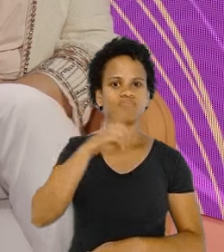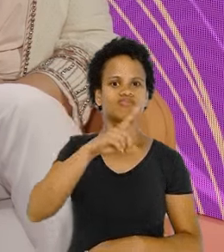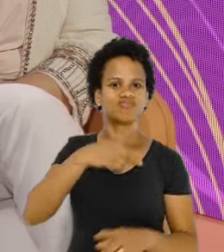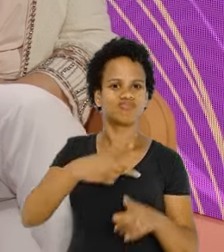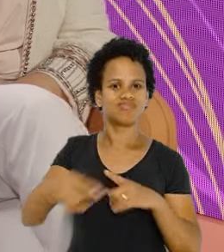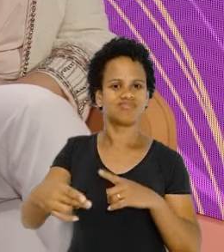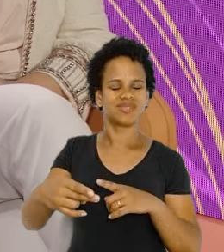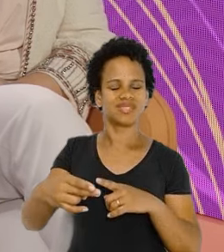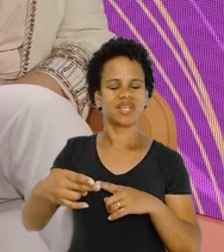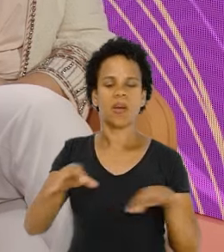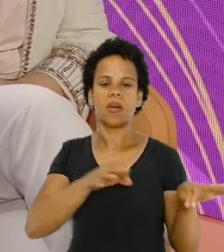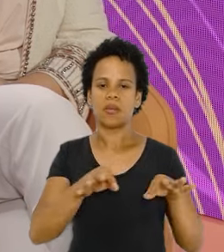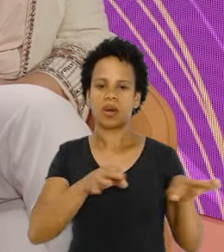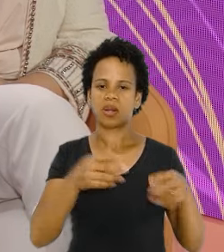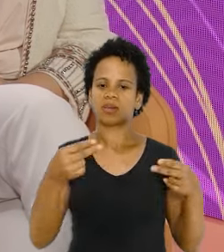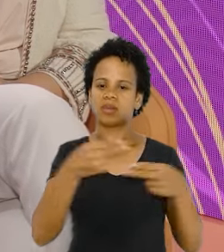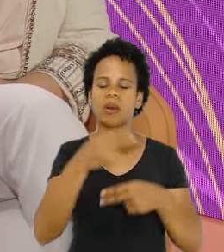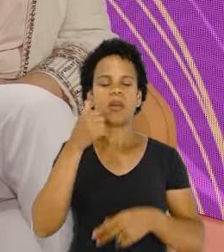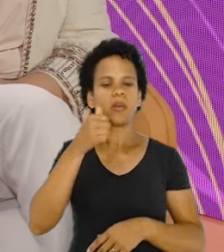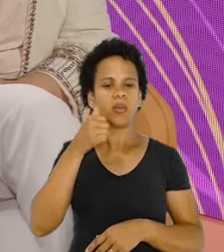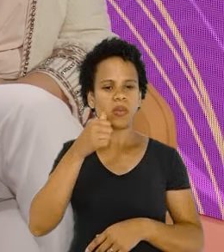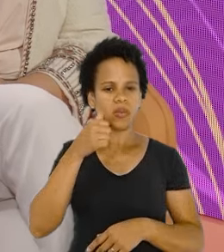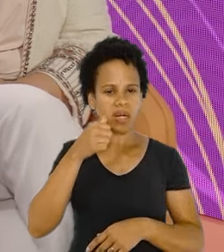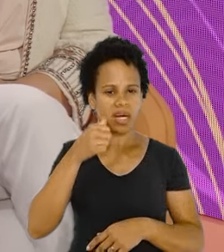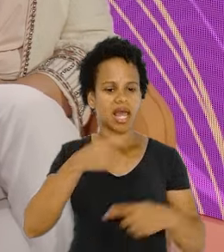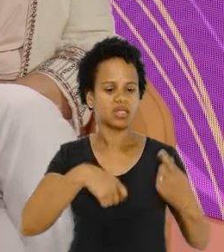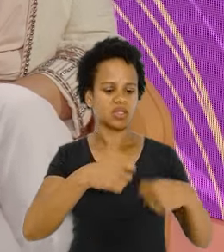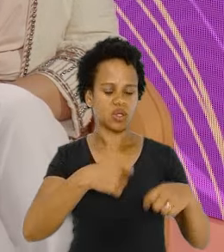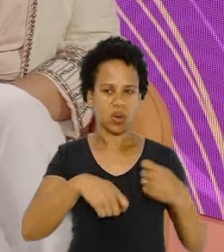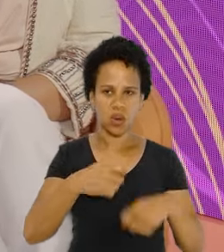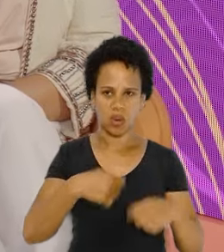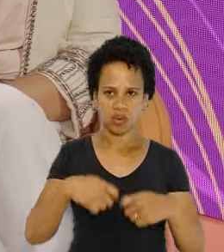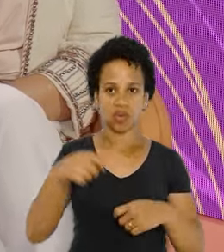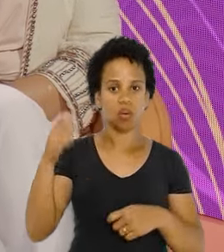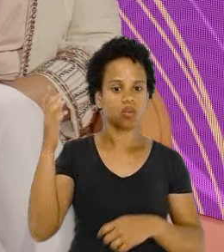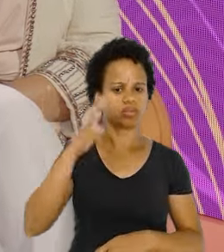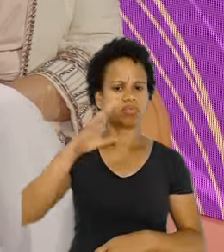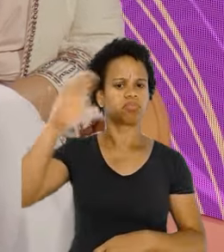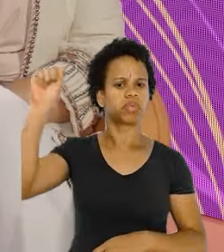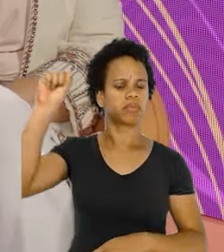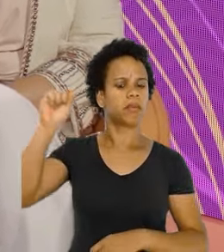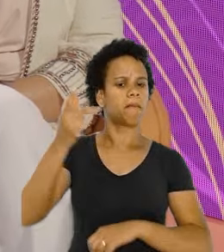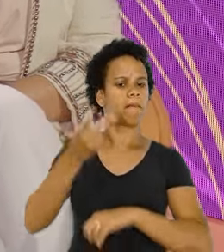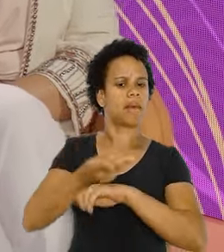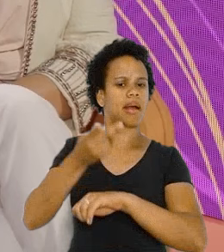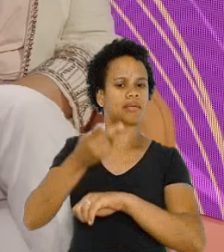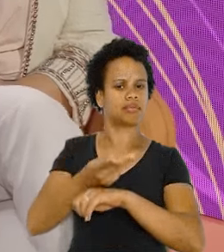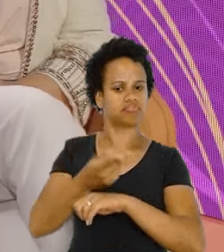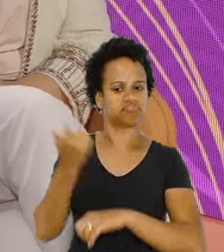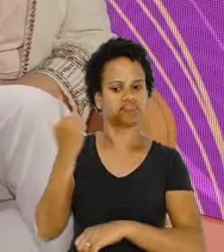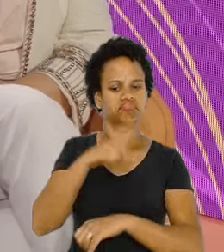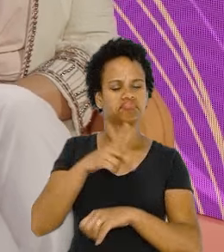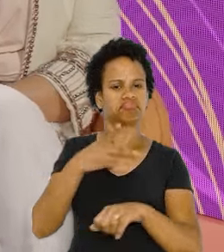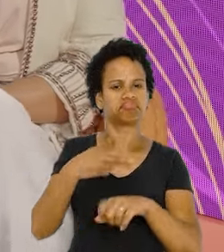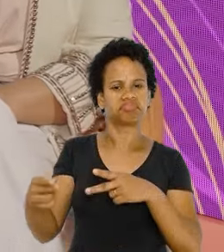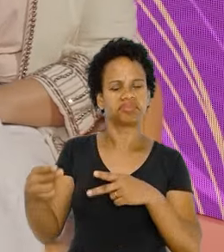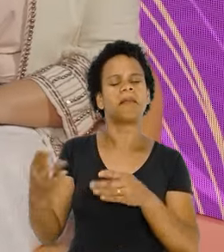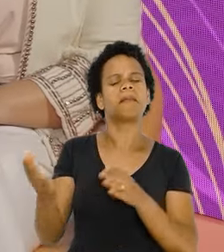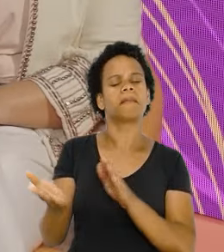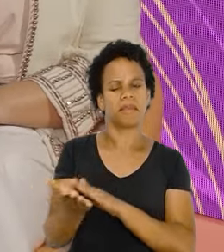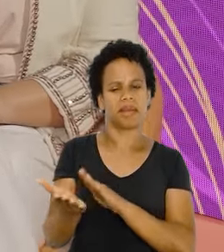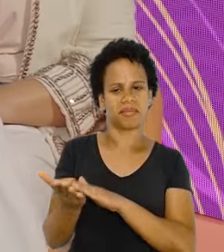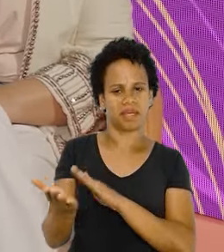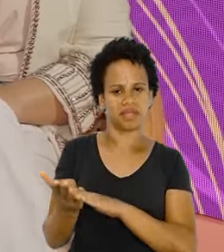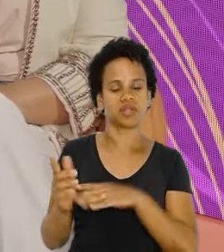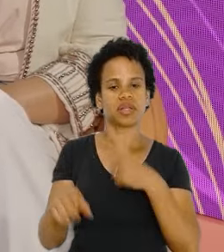ficou na categoria mei na com o prêmio prata prêmio prata então Parabéns ion depois a